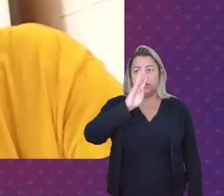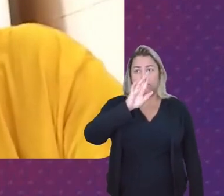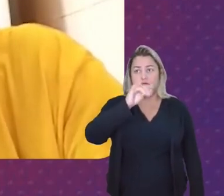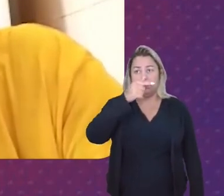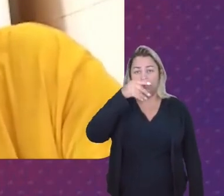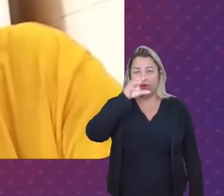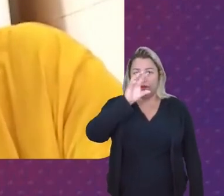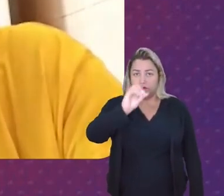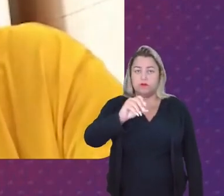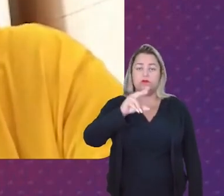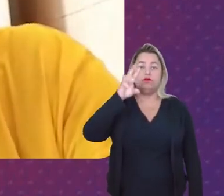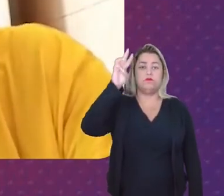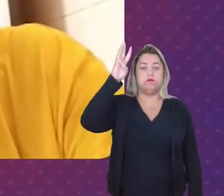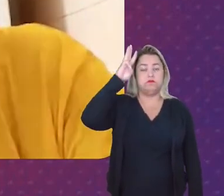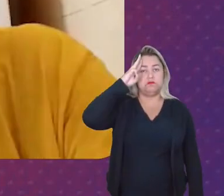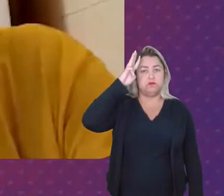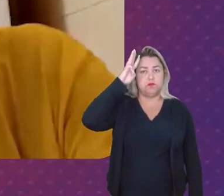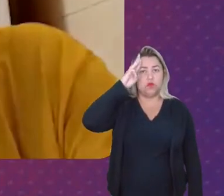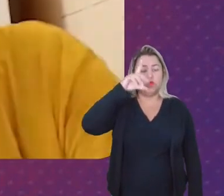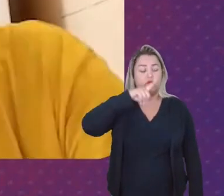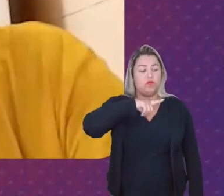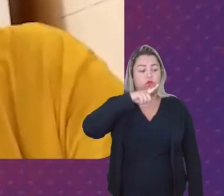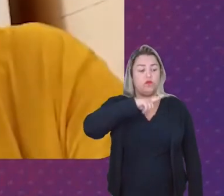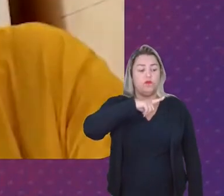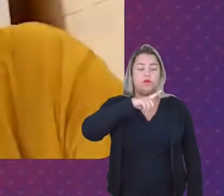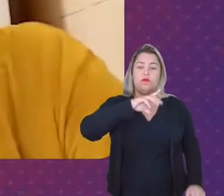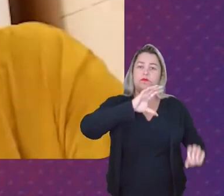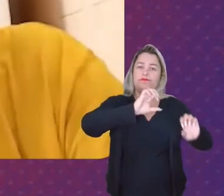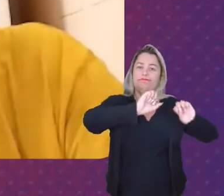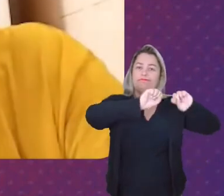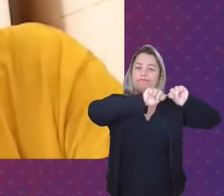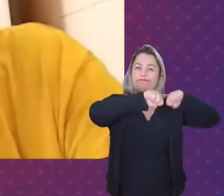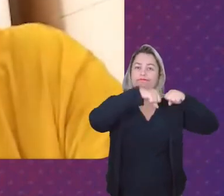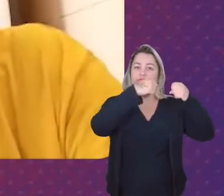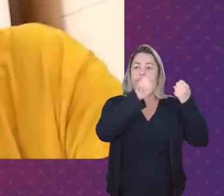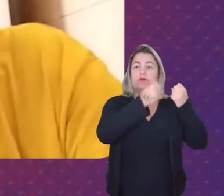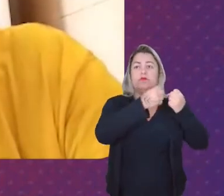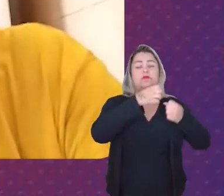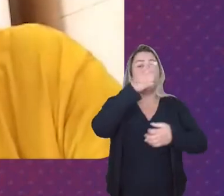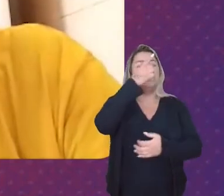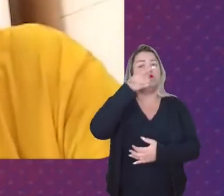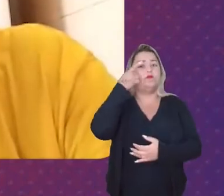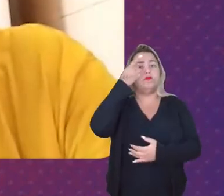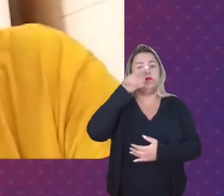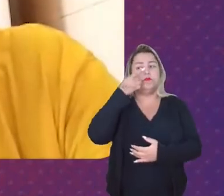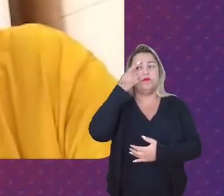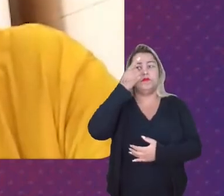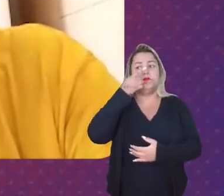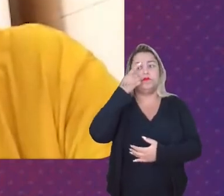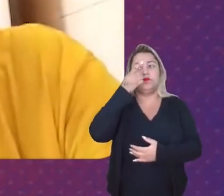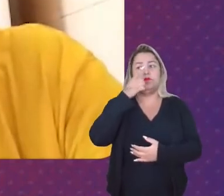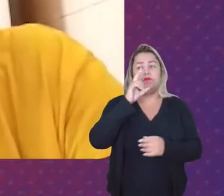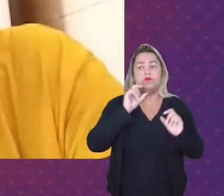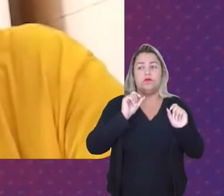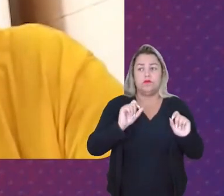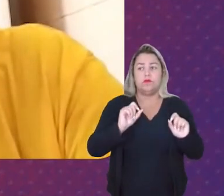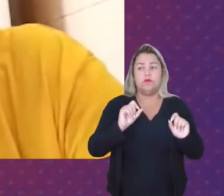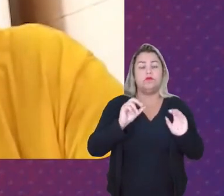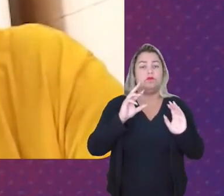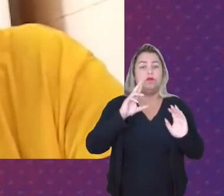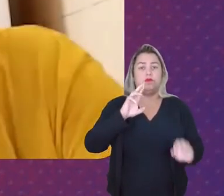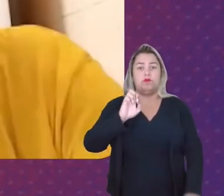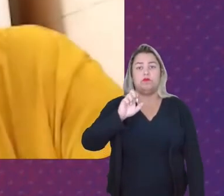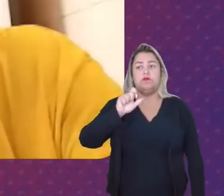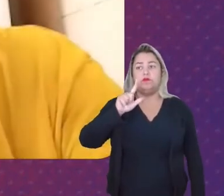Terça-feira passada, tivemos uma sessão solene promovida pela deputada federal Benedita, que foi a relatora da